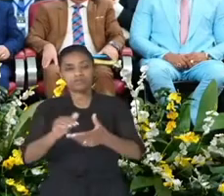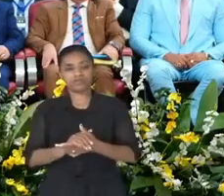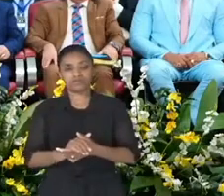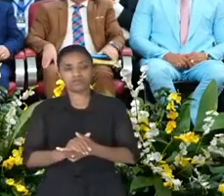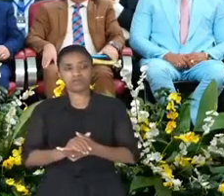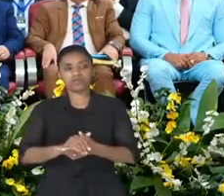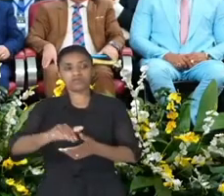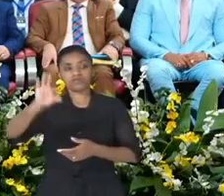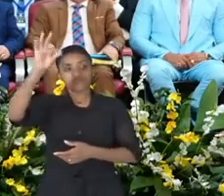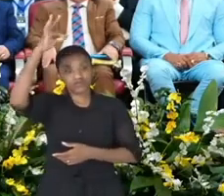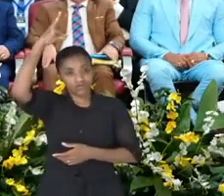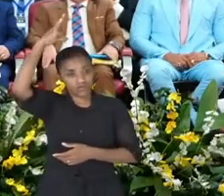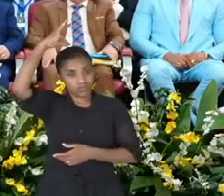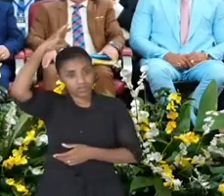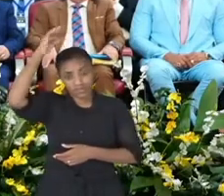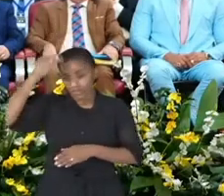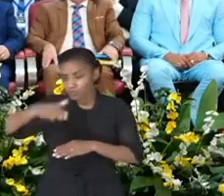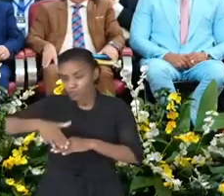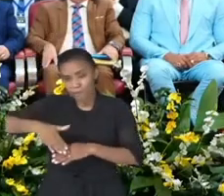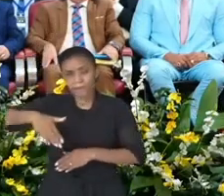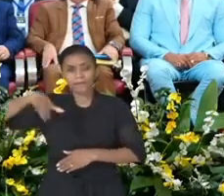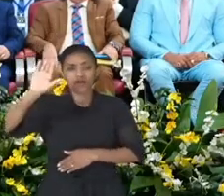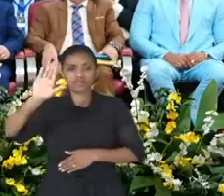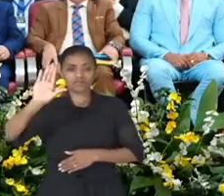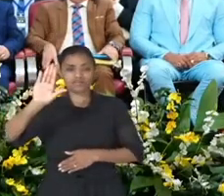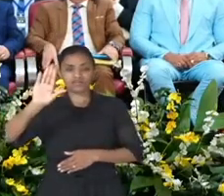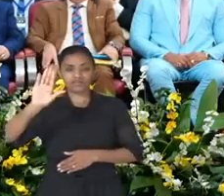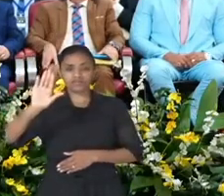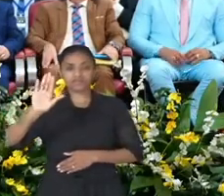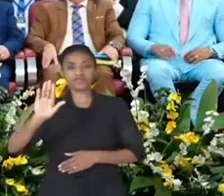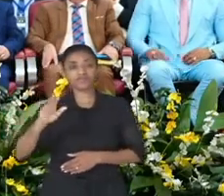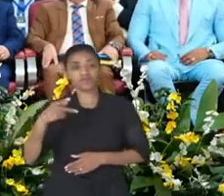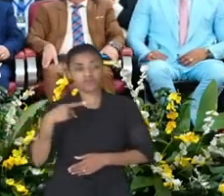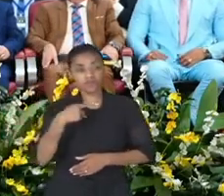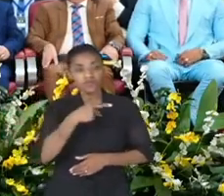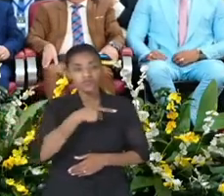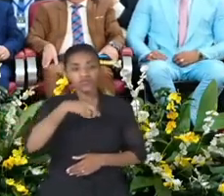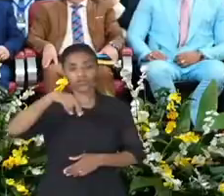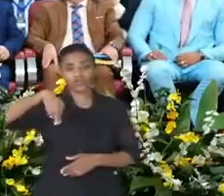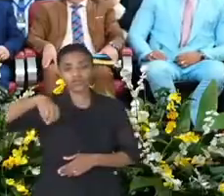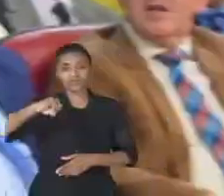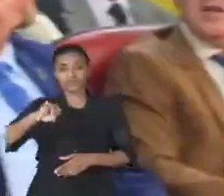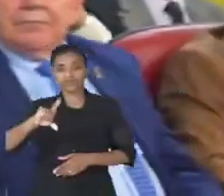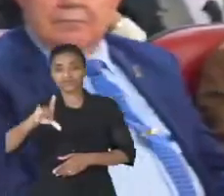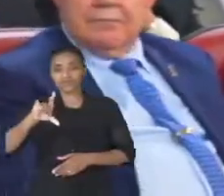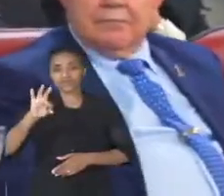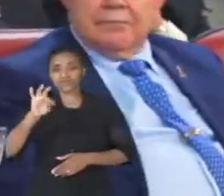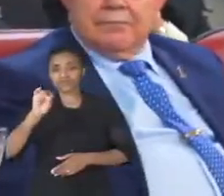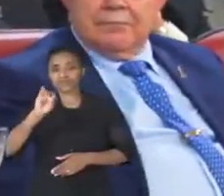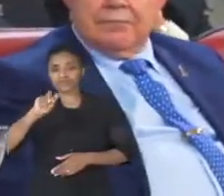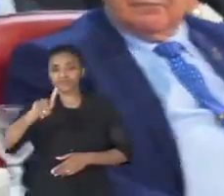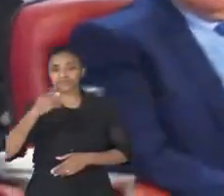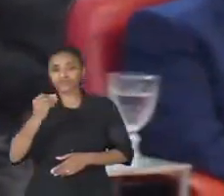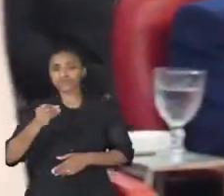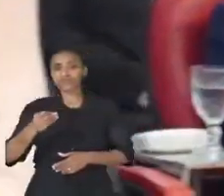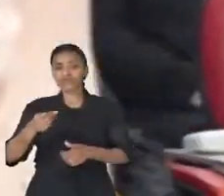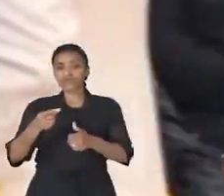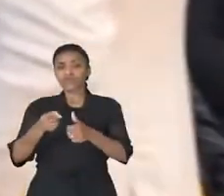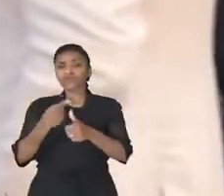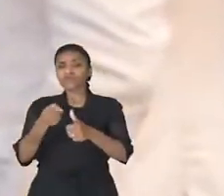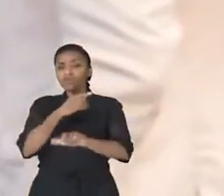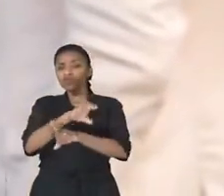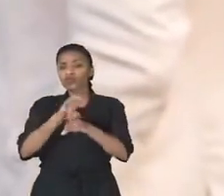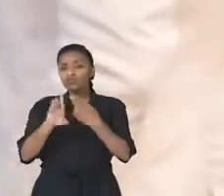Ele é mais do que isso. Pastor Nilton, isso aqui é para rir. Primeiro culto que eu fui pregar da mocidade, minha mãe foi no